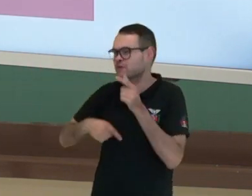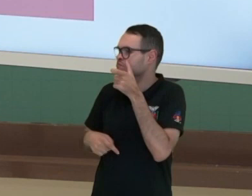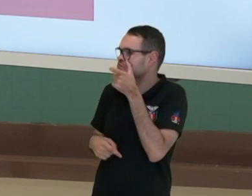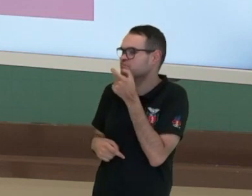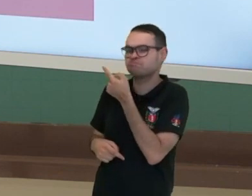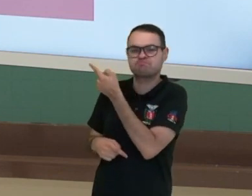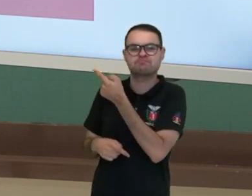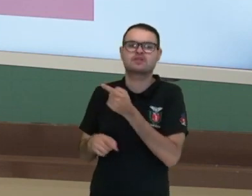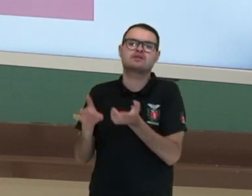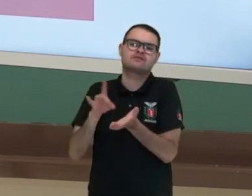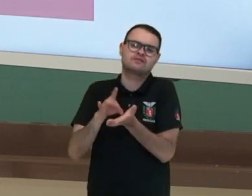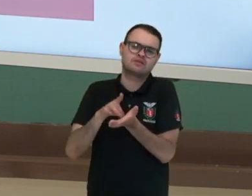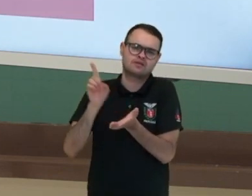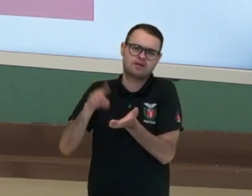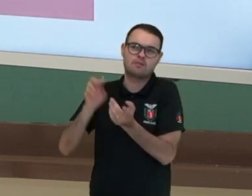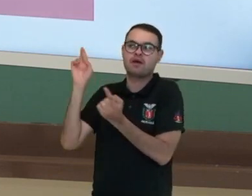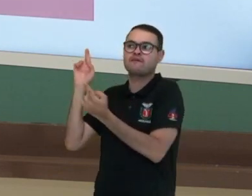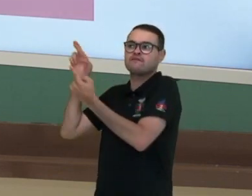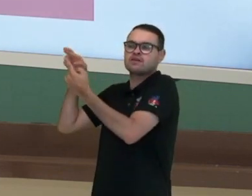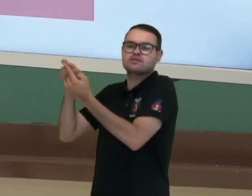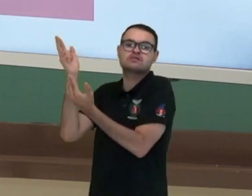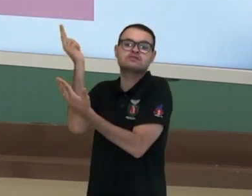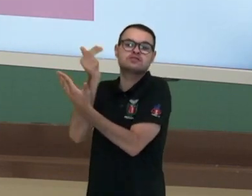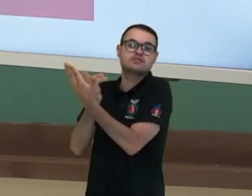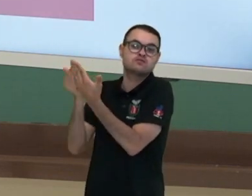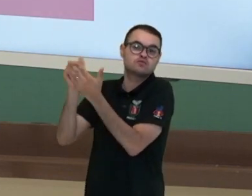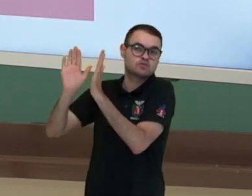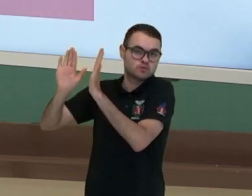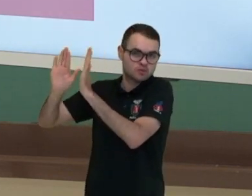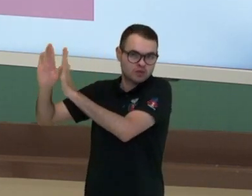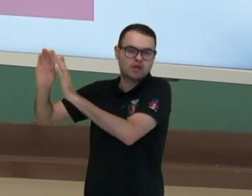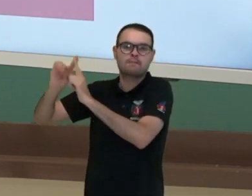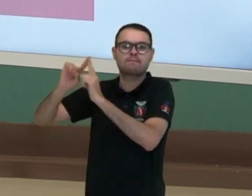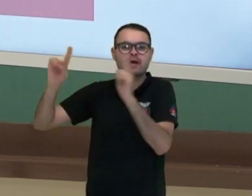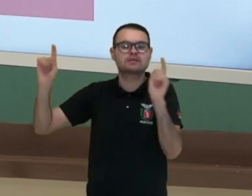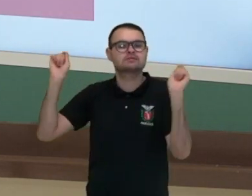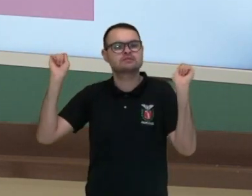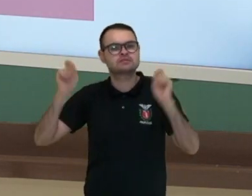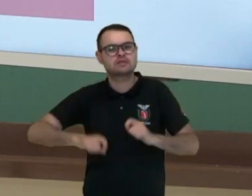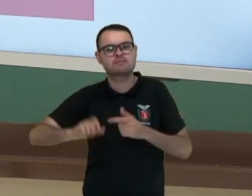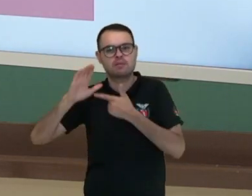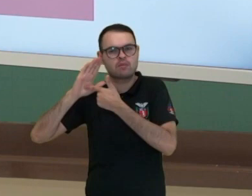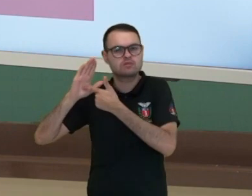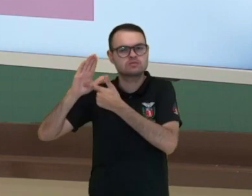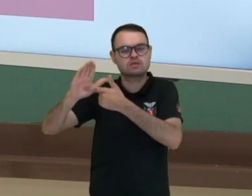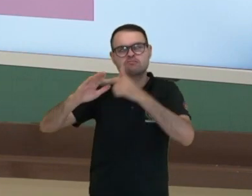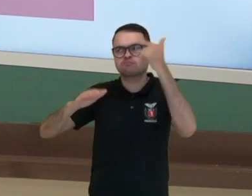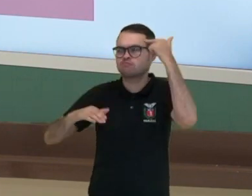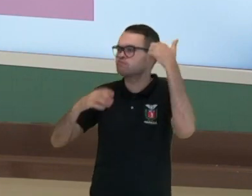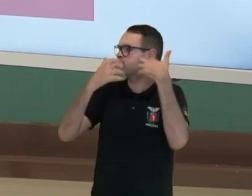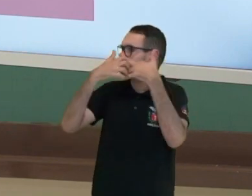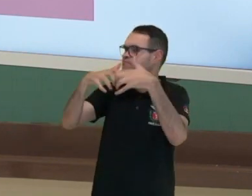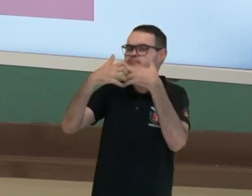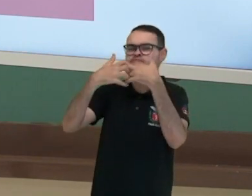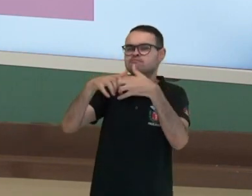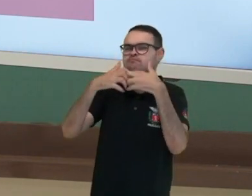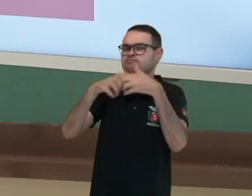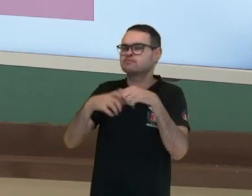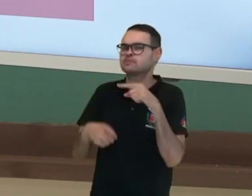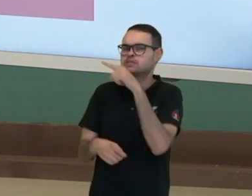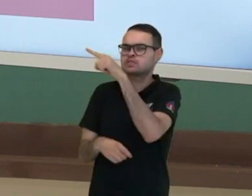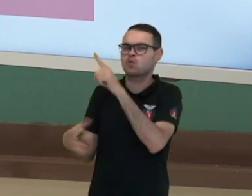Embora seja uma referência, né, de ilustração, possui a capacidade de chamar para uma reflexão dos